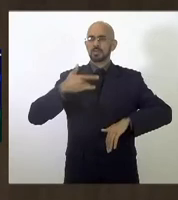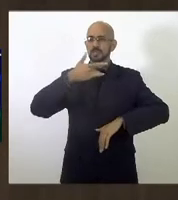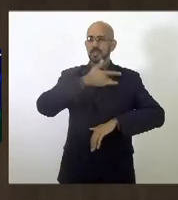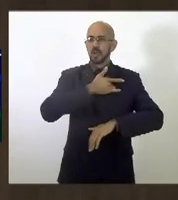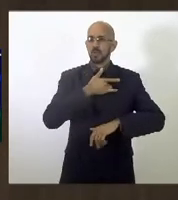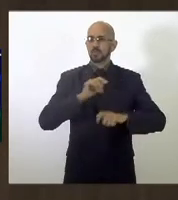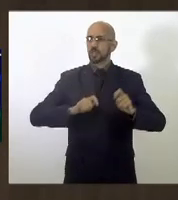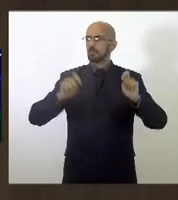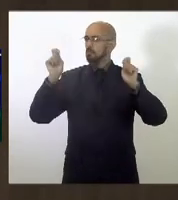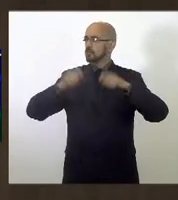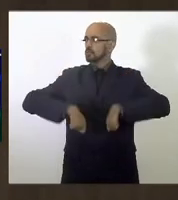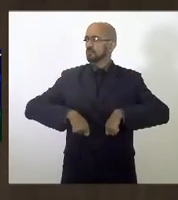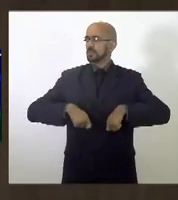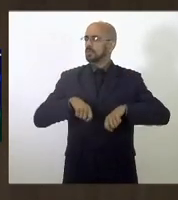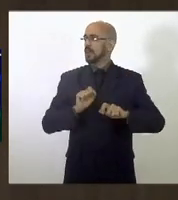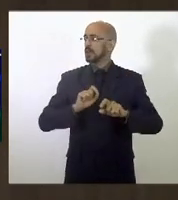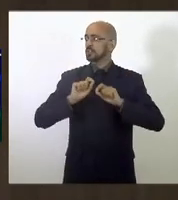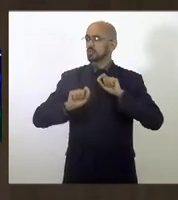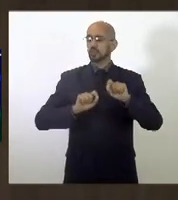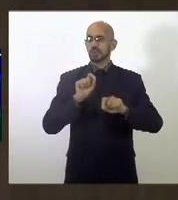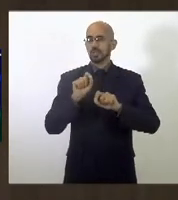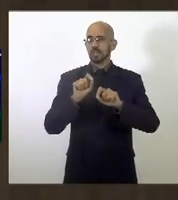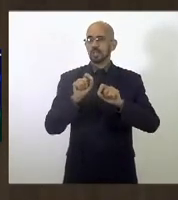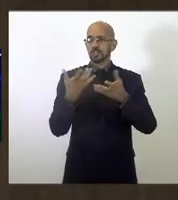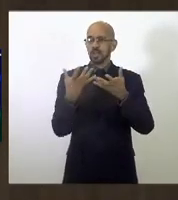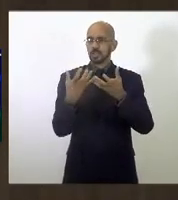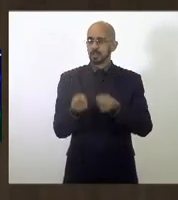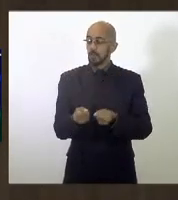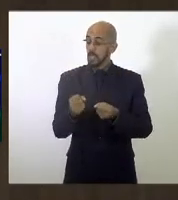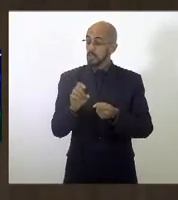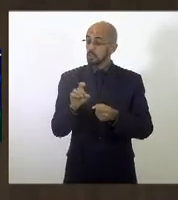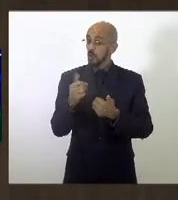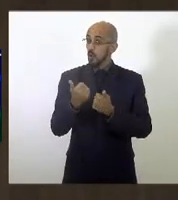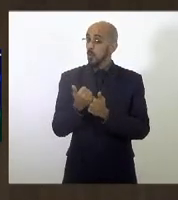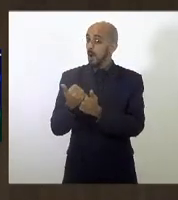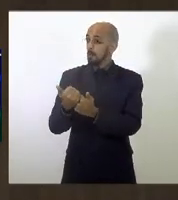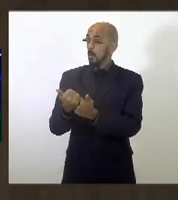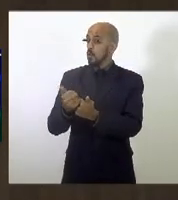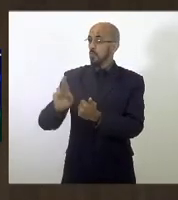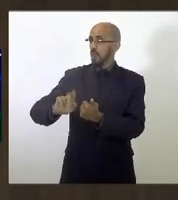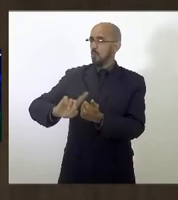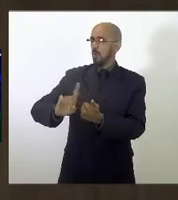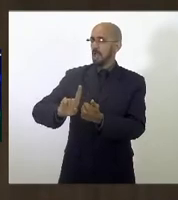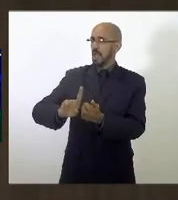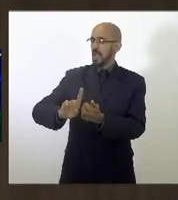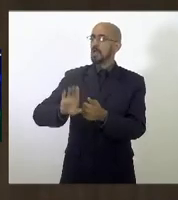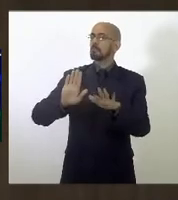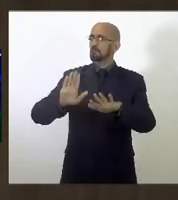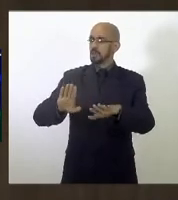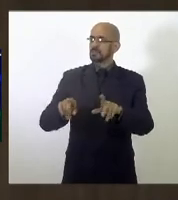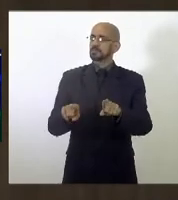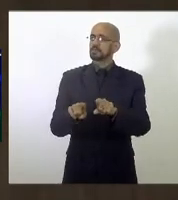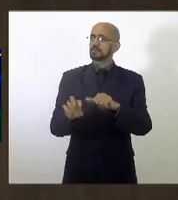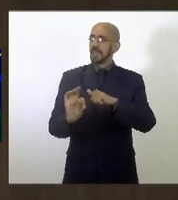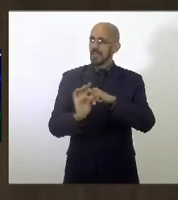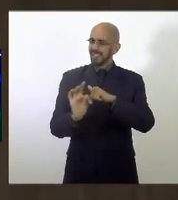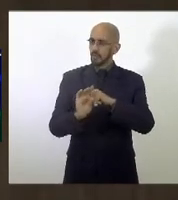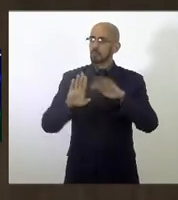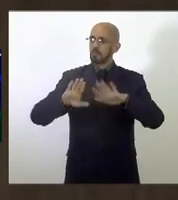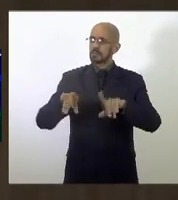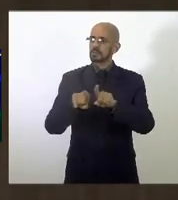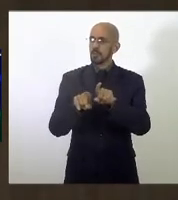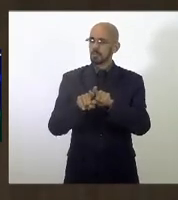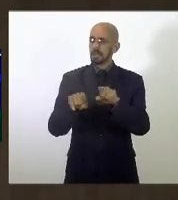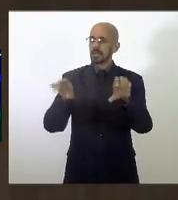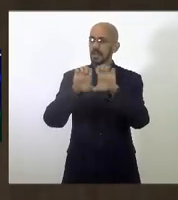essa possibilidade de receber não só o apoio técnico, mas também na questão de estrutura